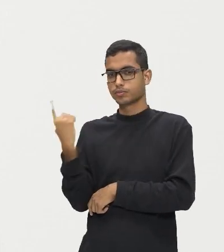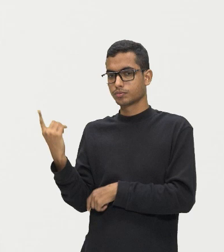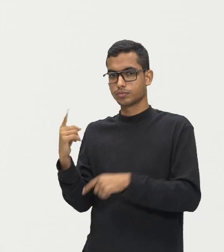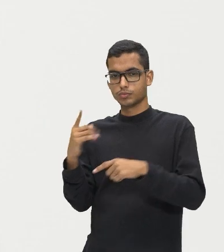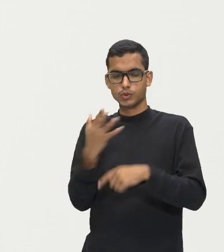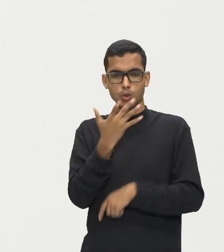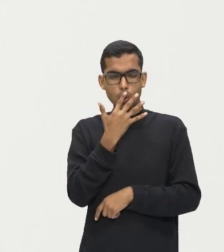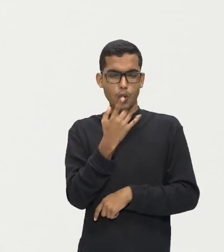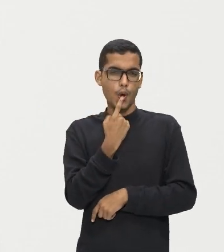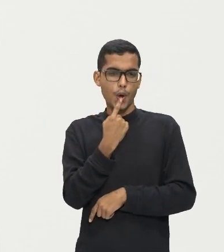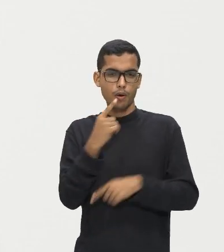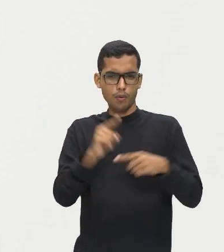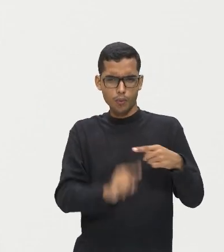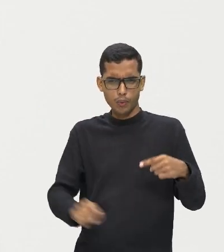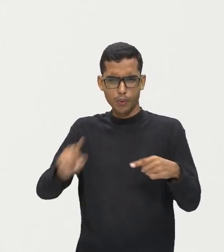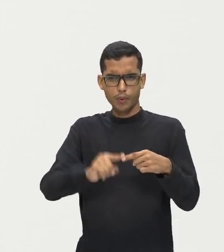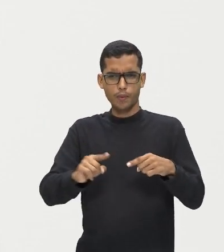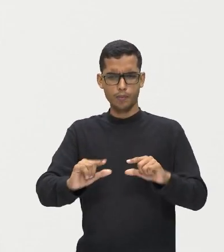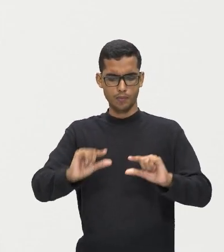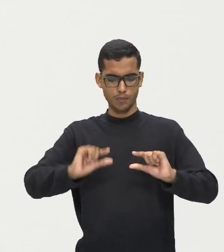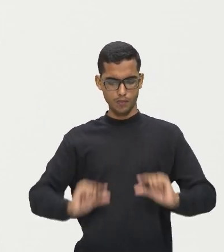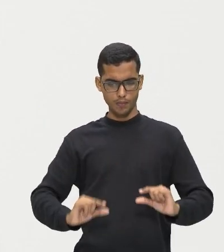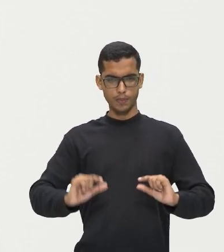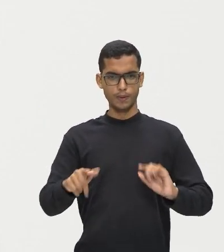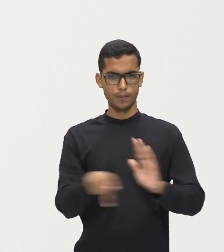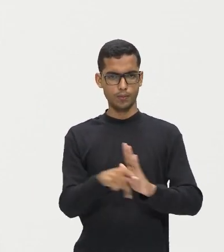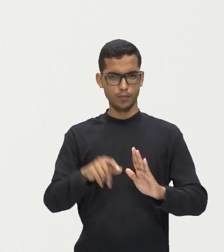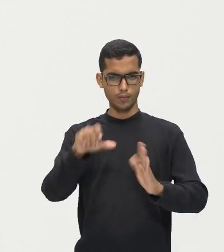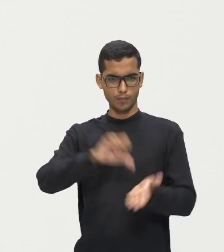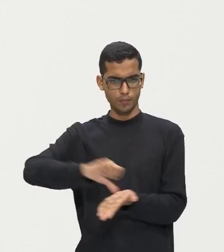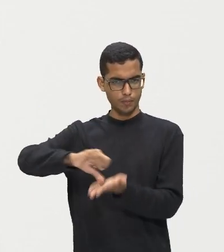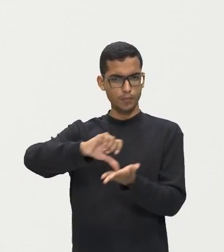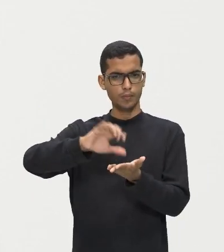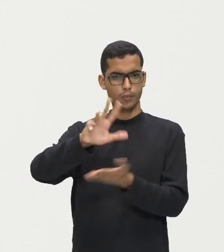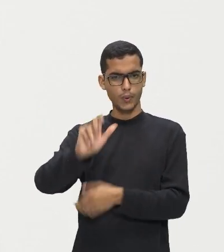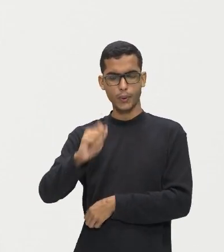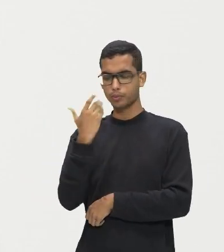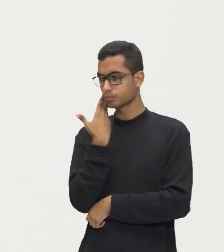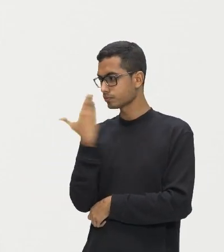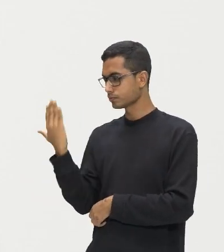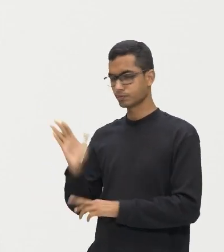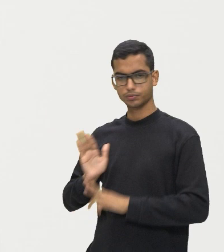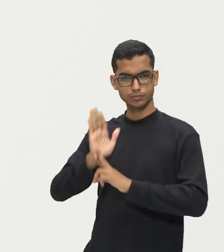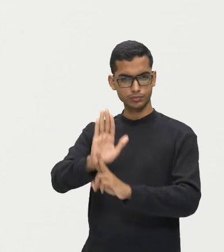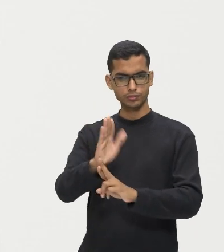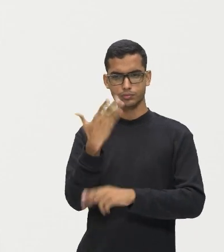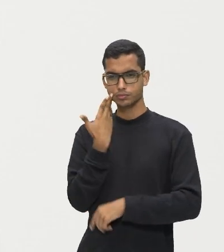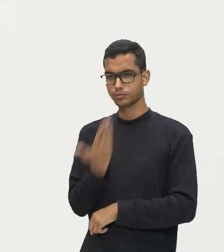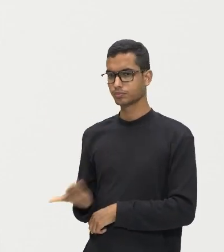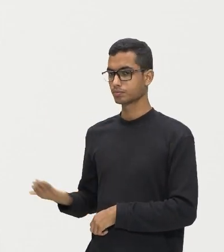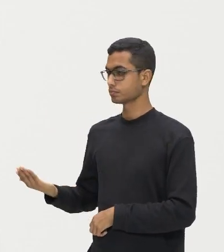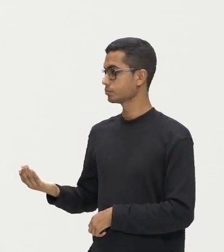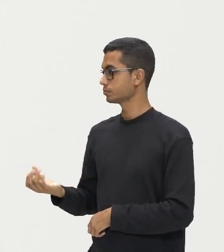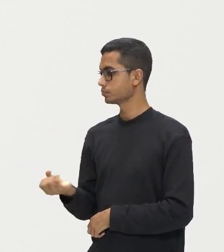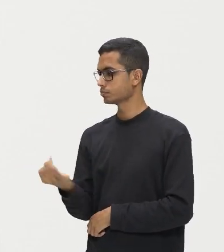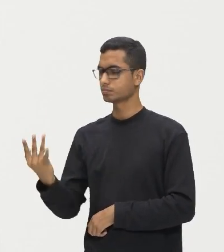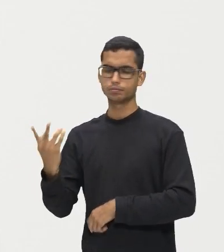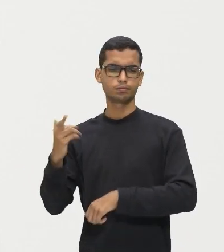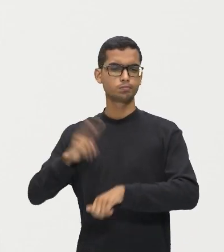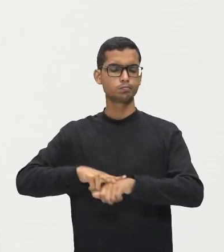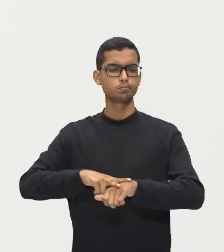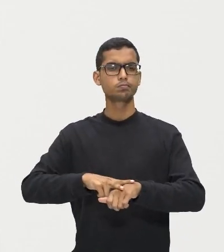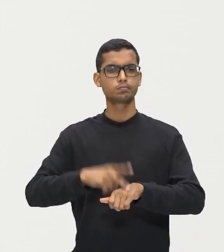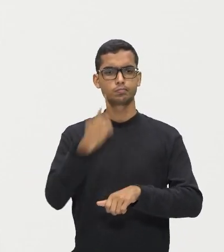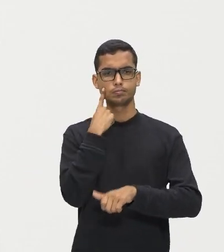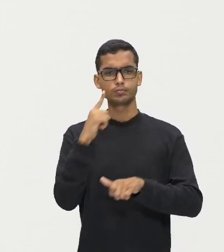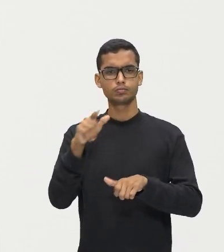na parte inferior do mapa, tá? Então, aí eu tenho a representação de quantas vezes esse